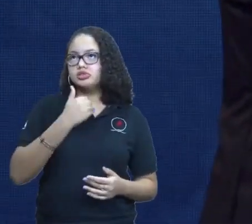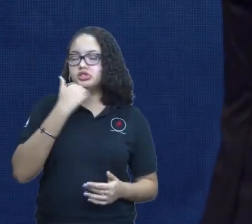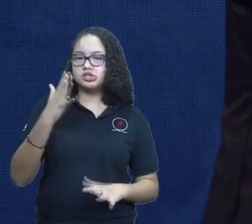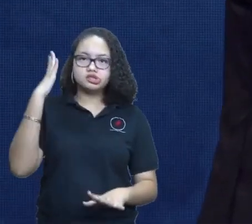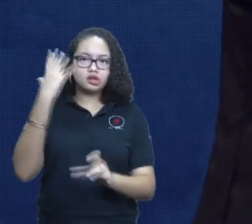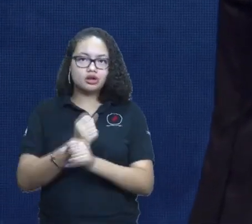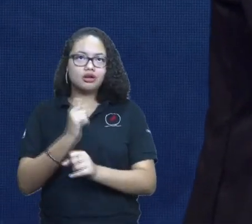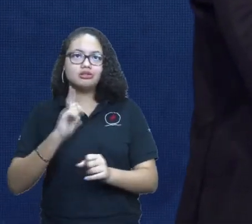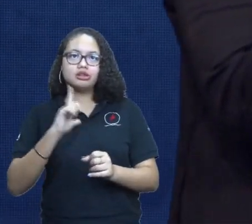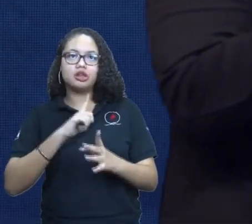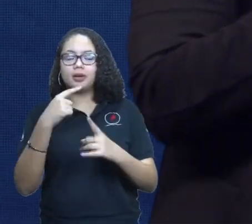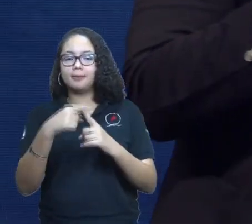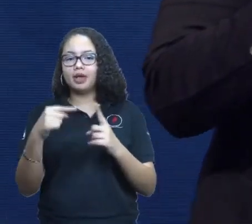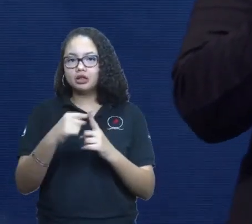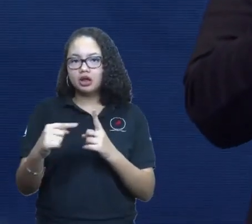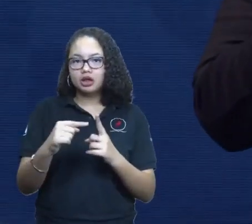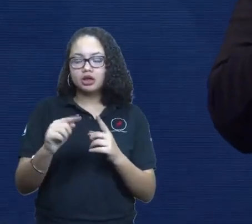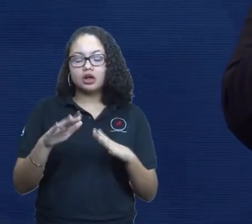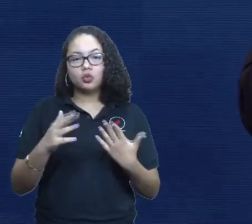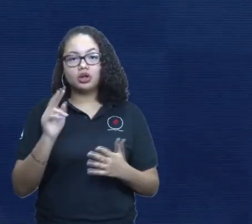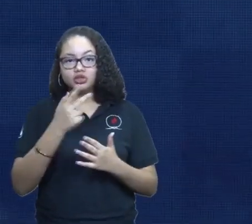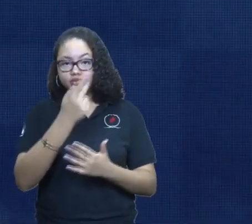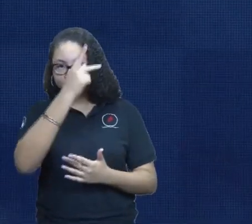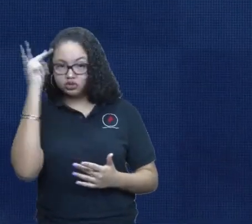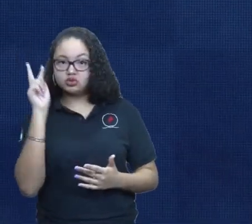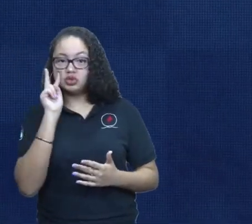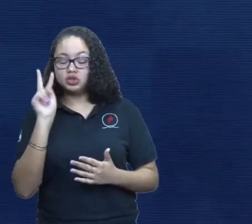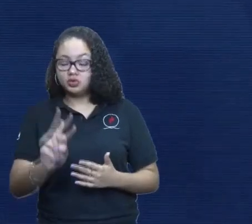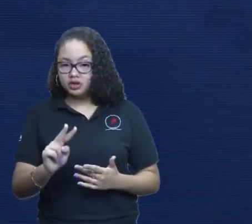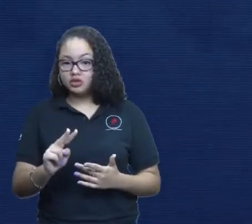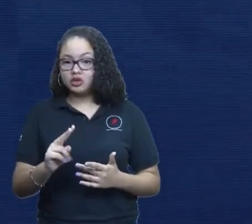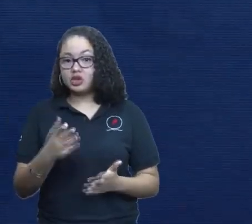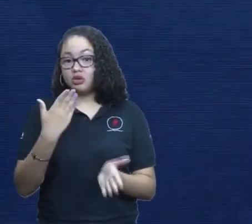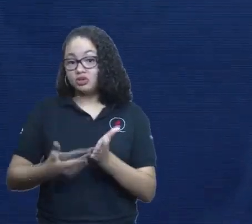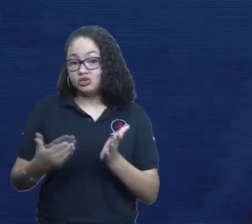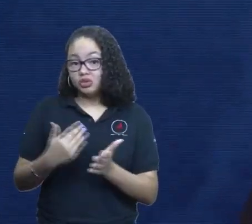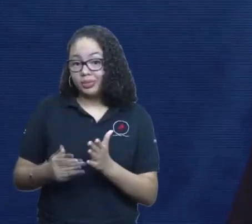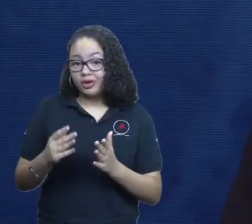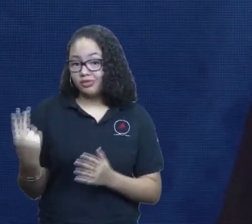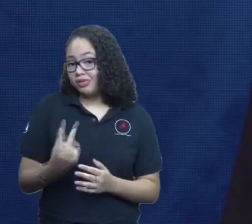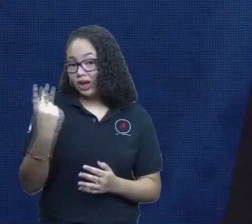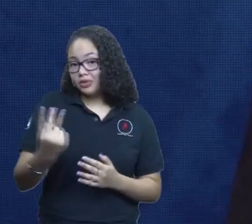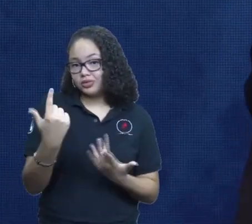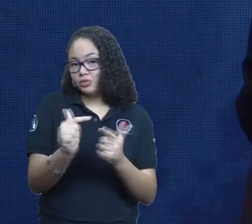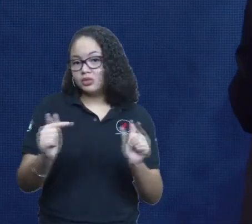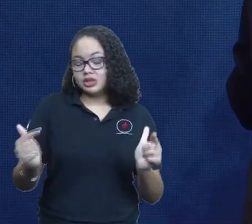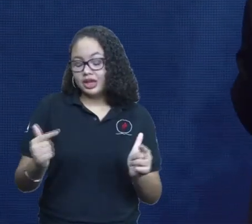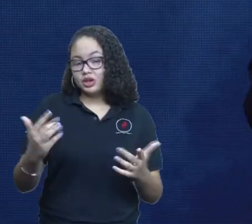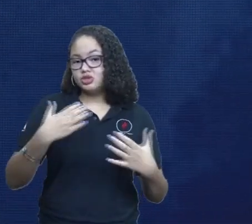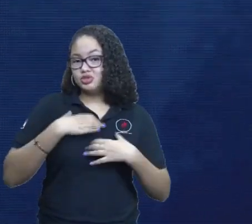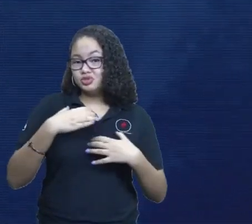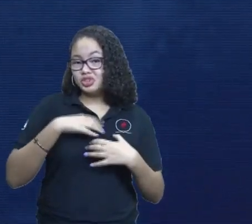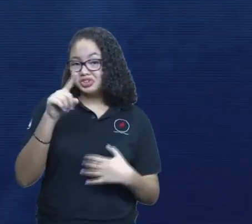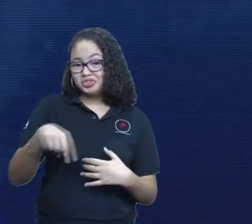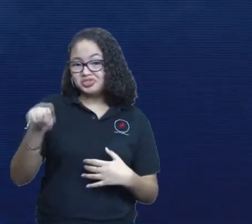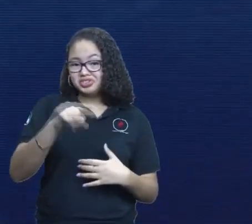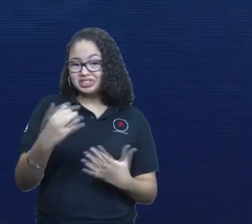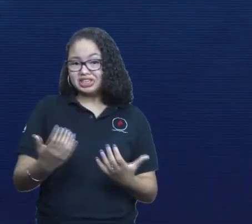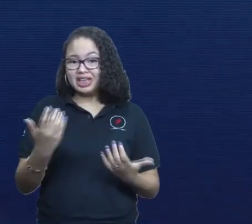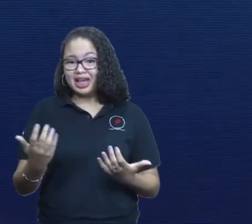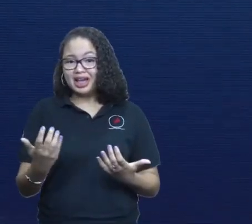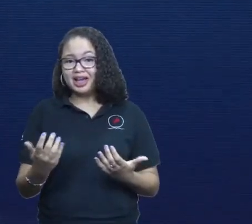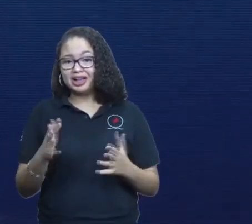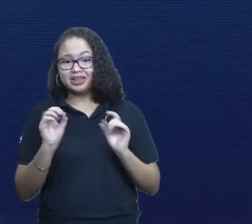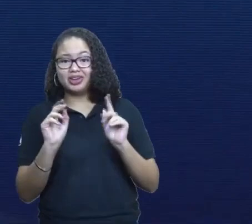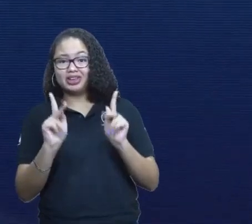dizendo ainda tenho metade quando todo mundo tá vendo que isso que sobrou não vale nada é só um jeito de você querer dizer que ainda